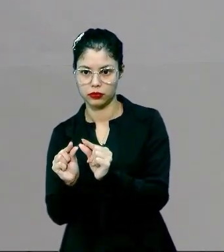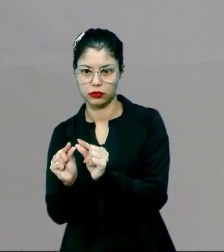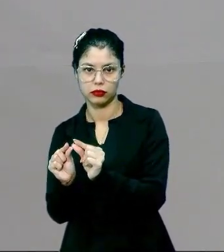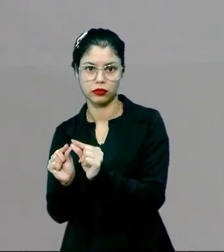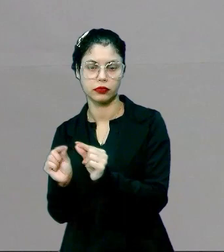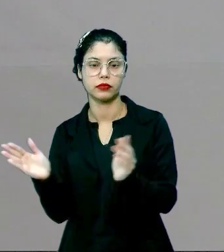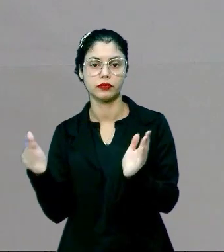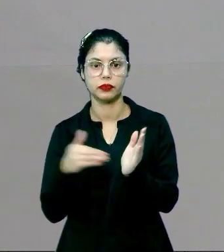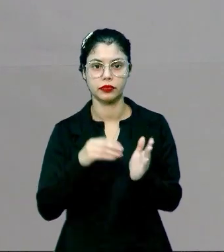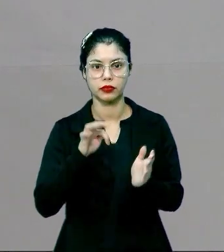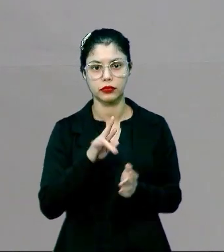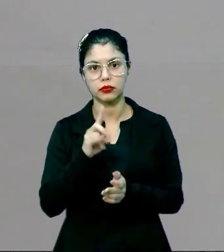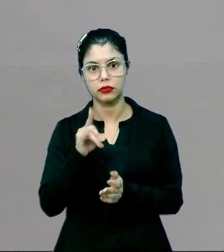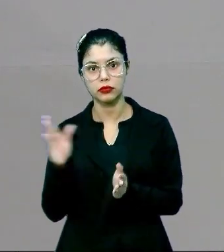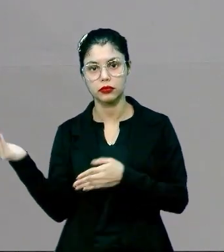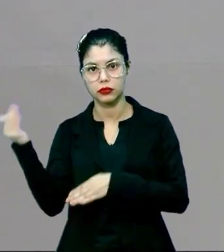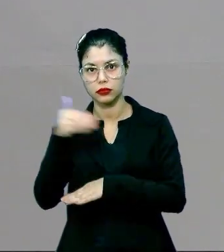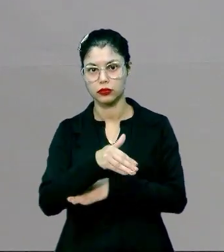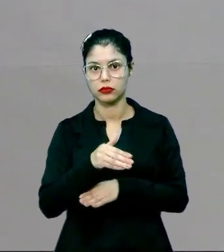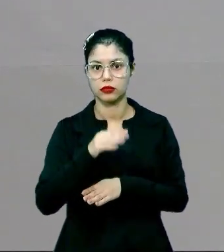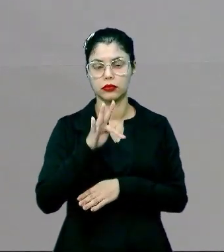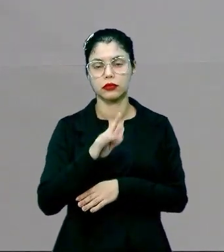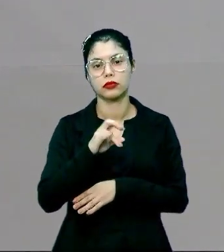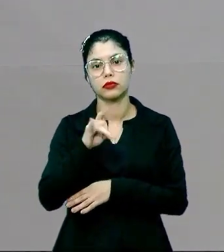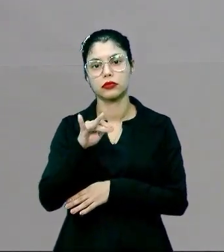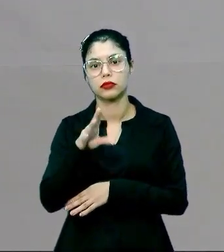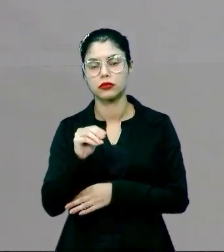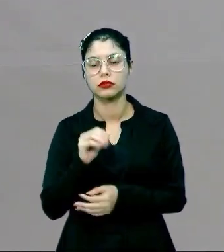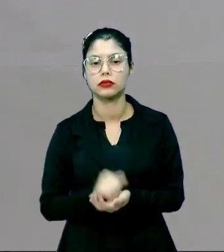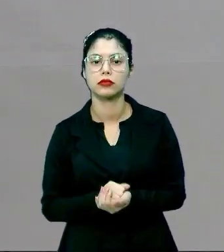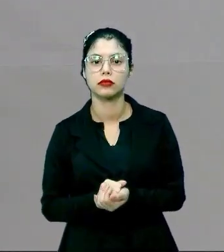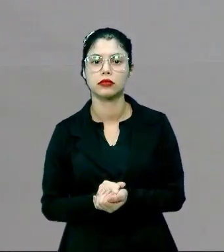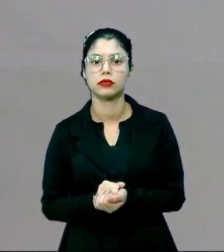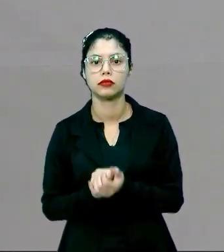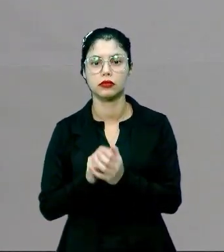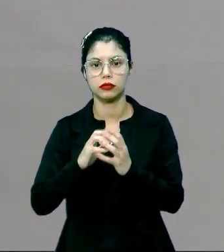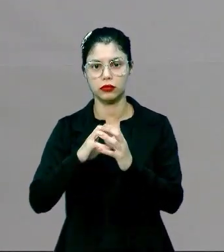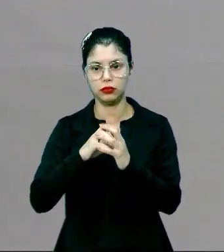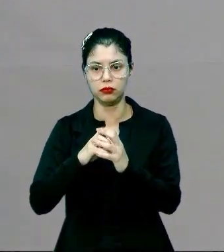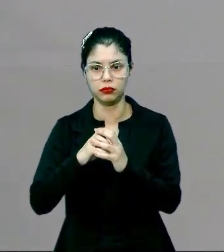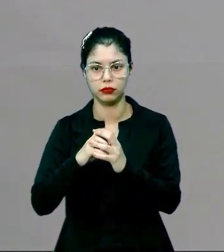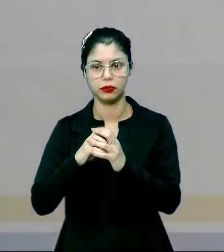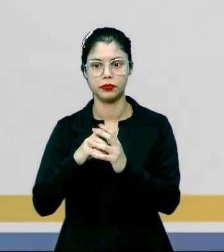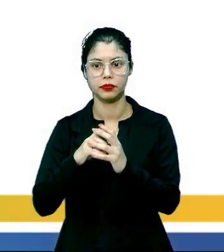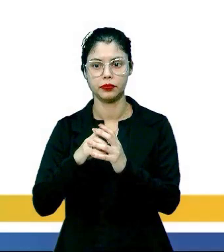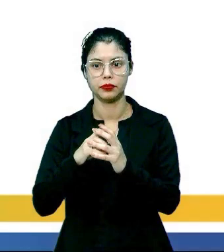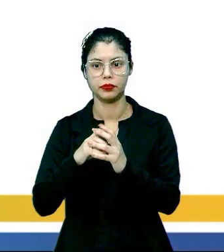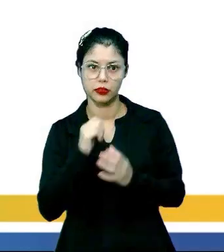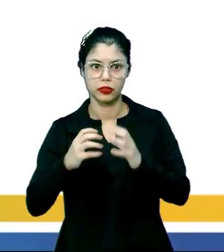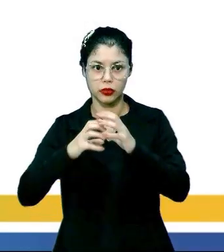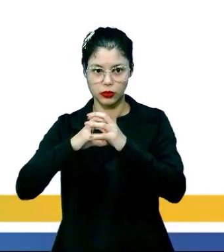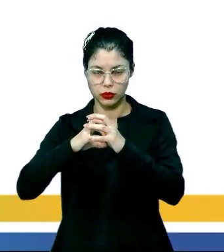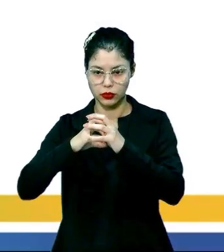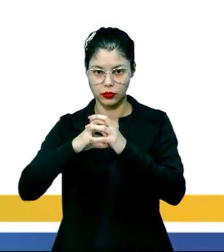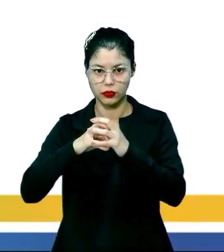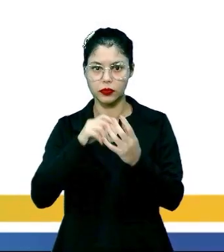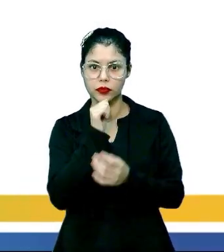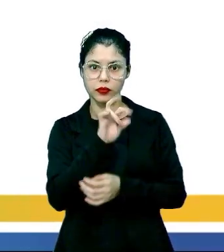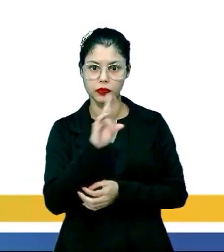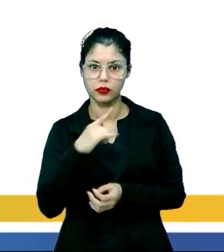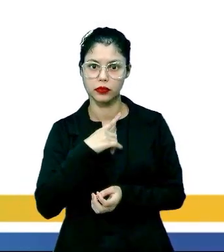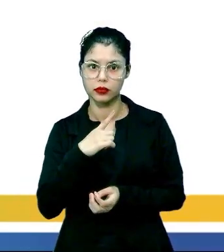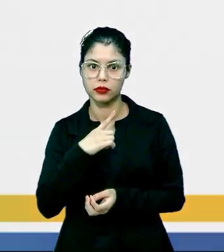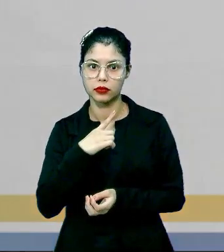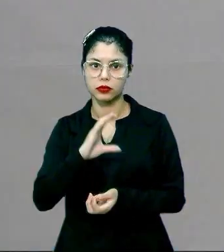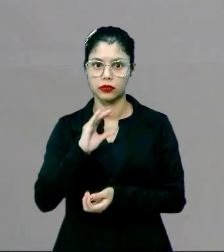arteríola. Essa arteríola vai chegando nesse glomérulo, tá? Então, vai virar um aglomerado. Esse aglomerado vai ter